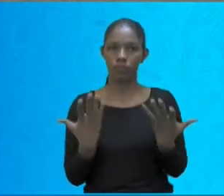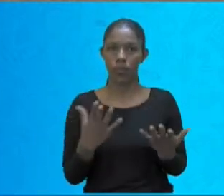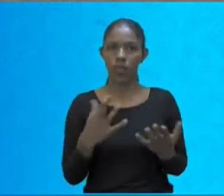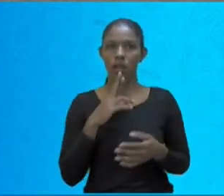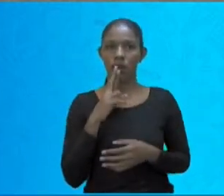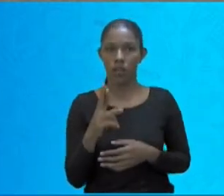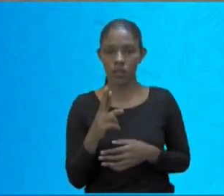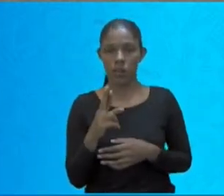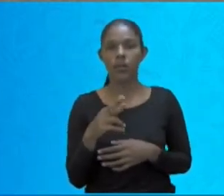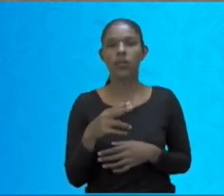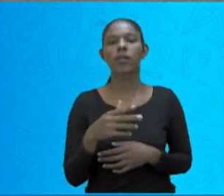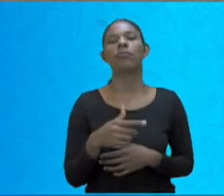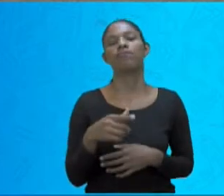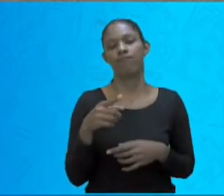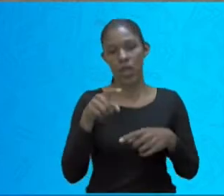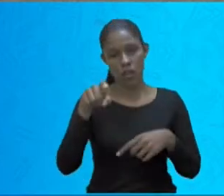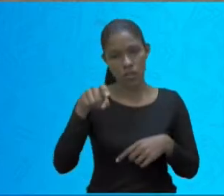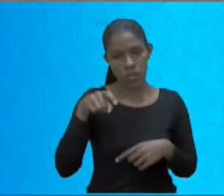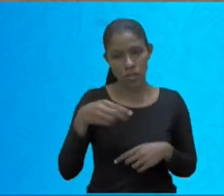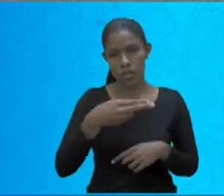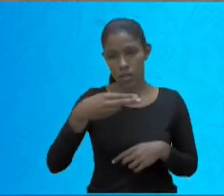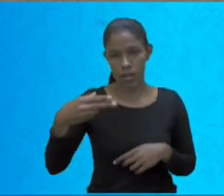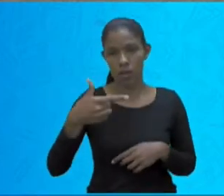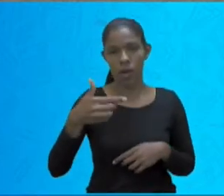20, 400.